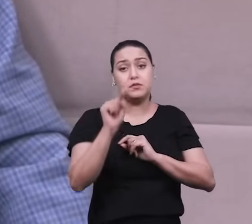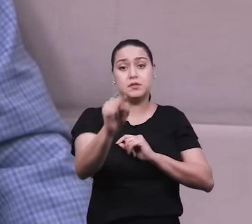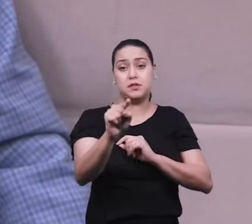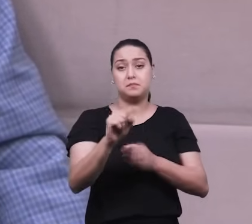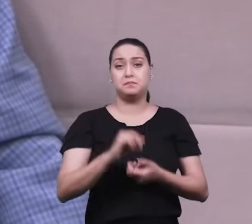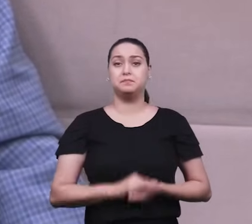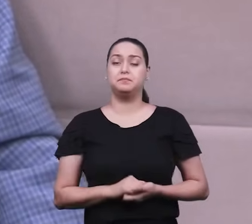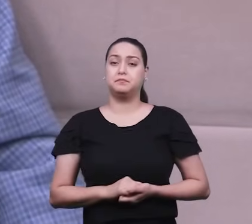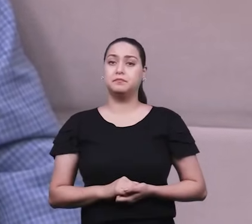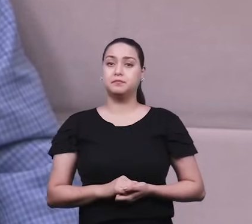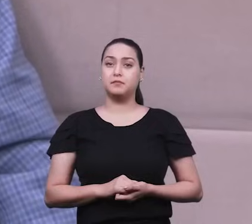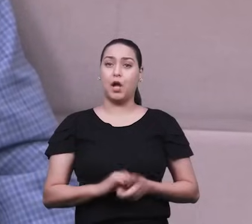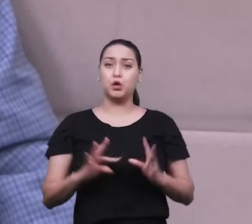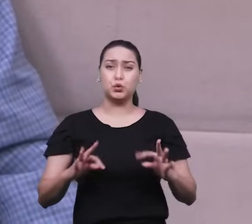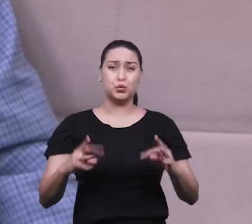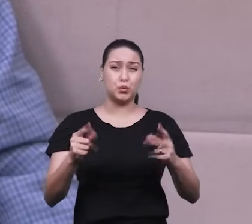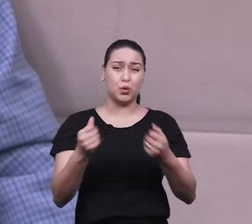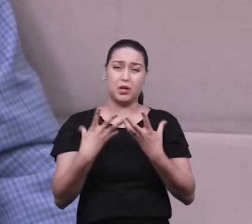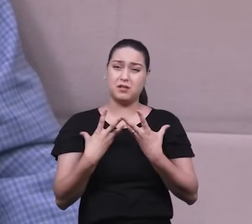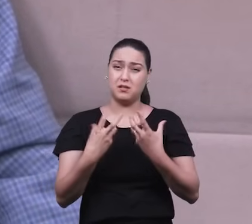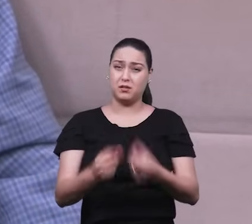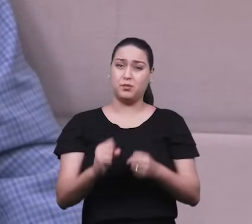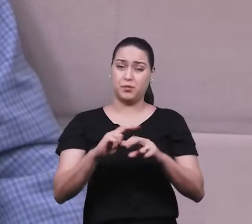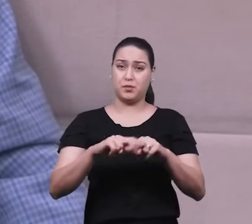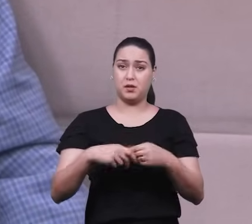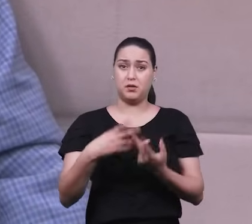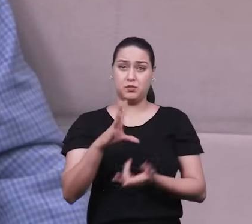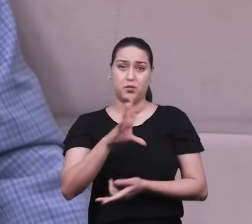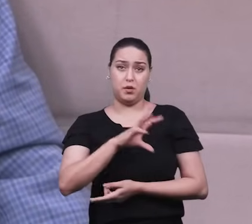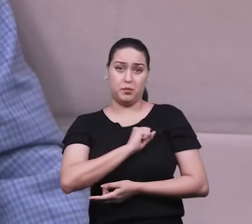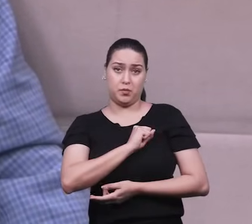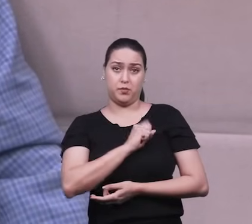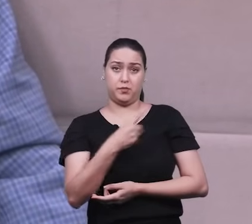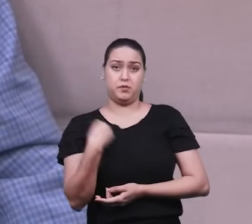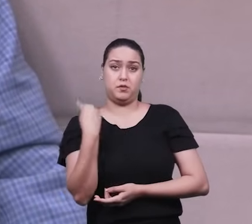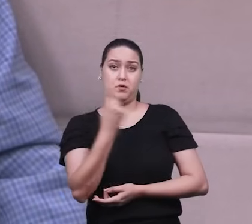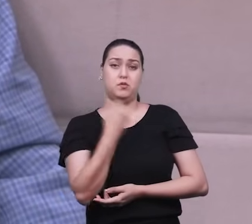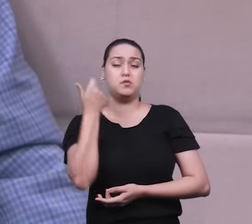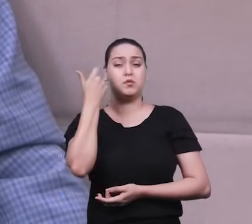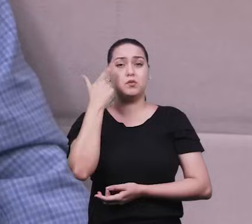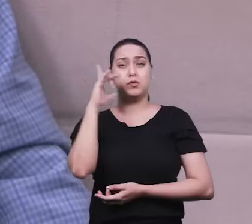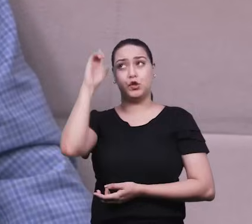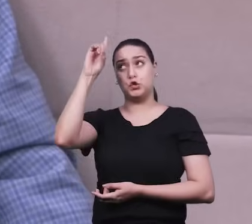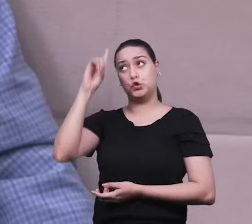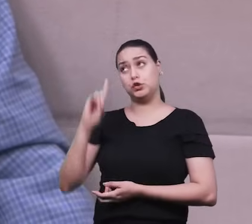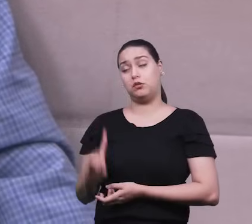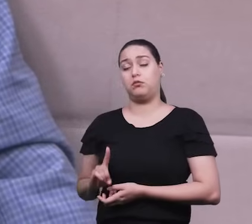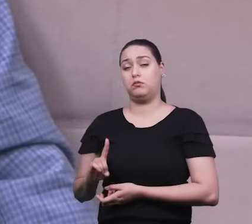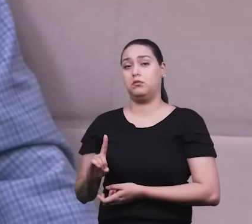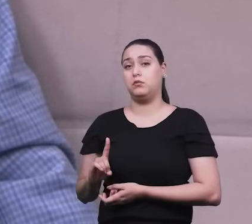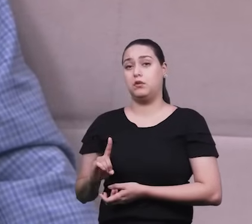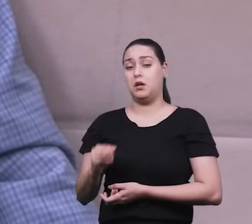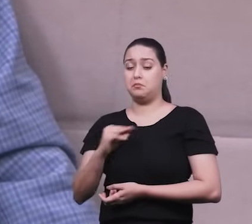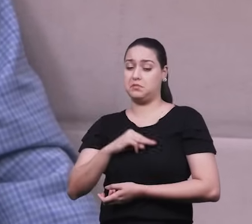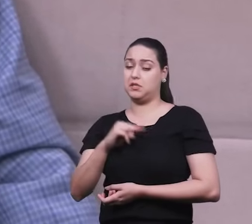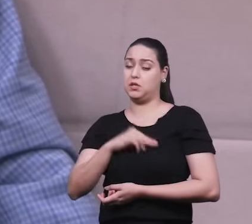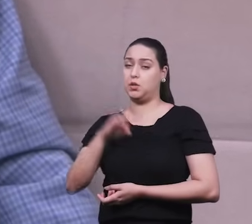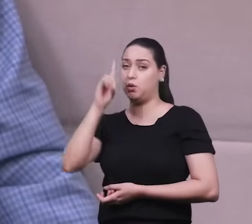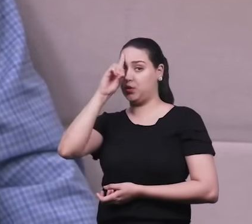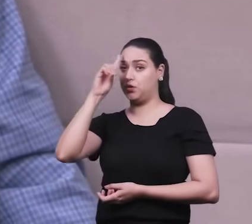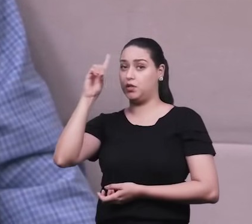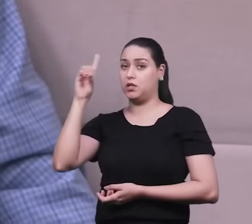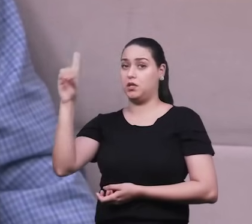para você. Tudo ele suportou por amor, para que pudéssemos ter direito